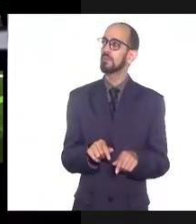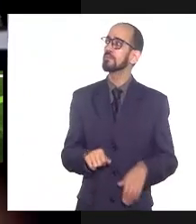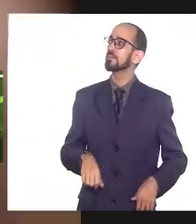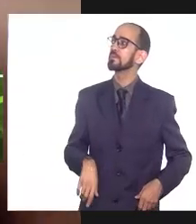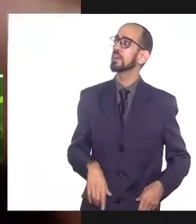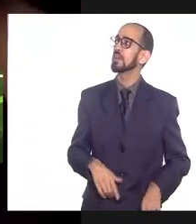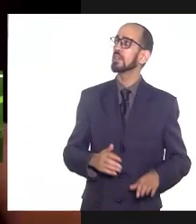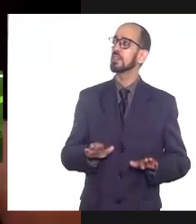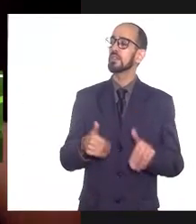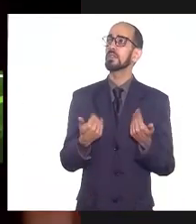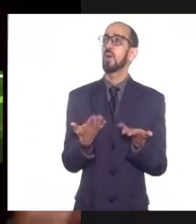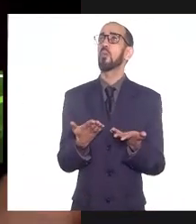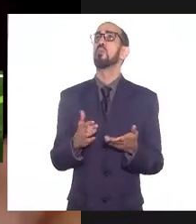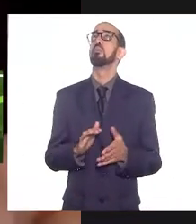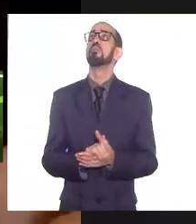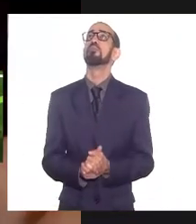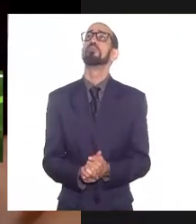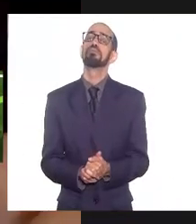Enfim,